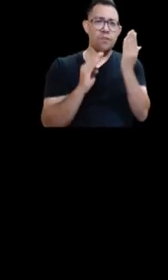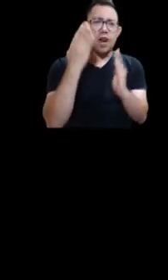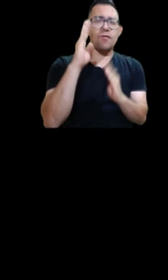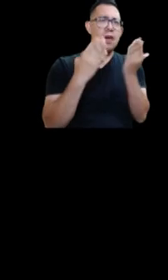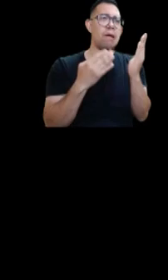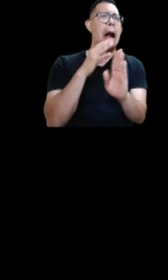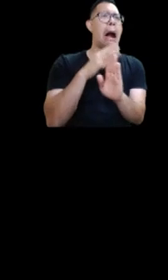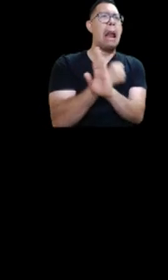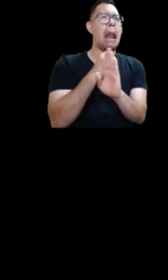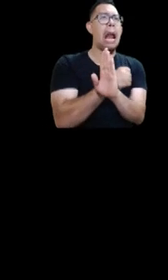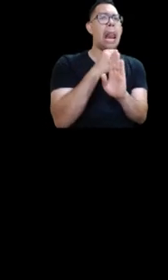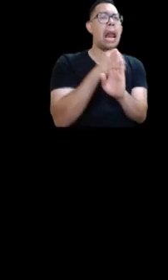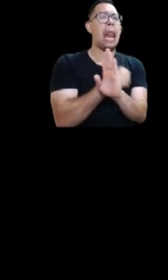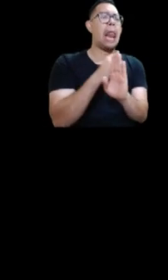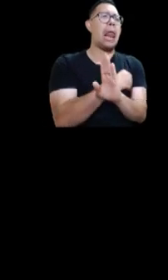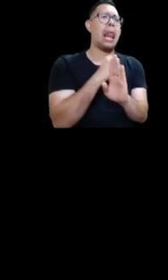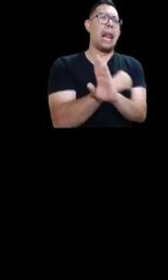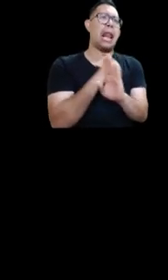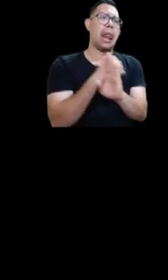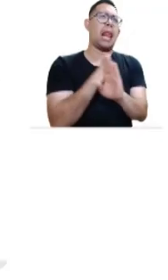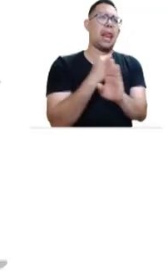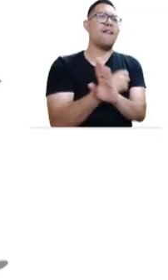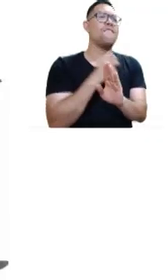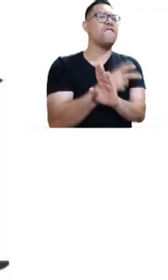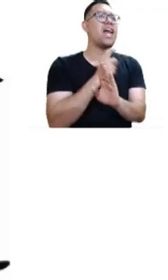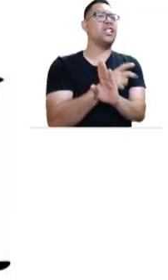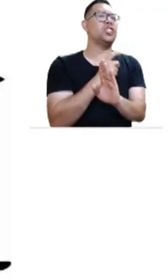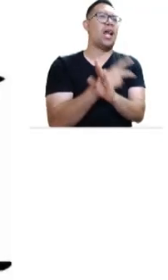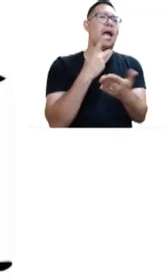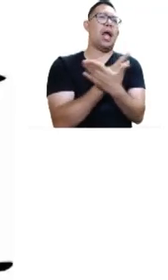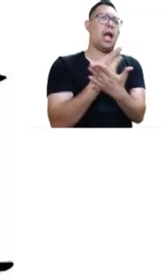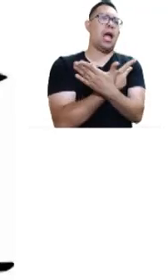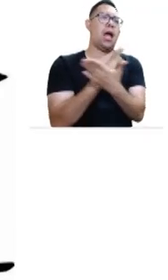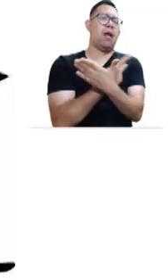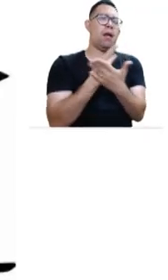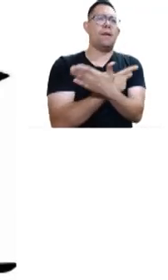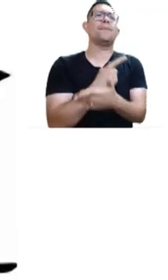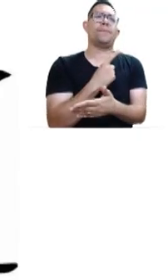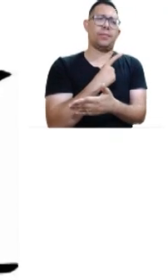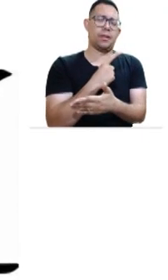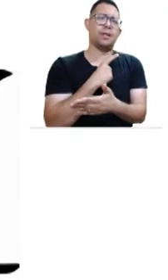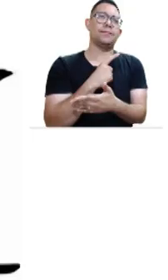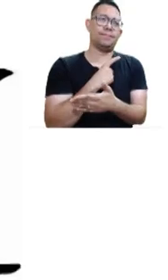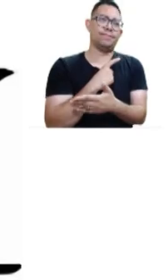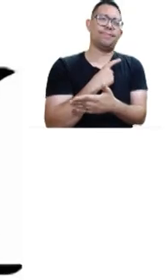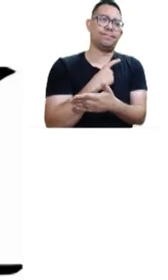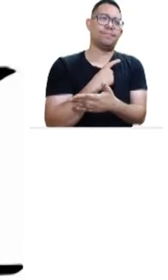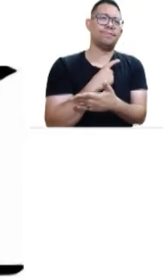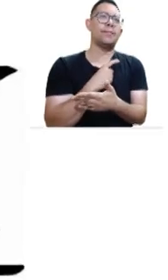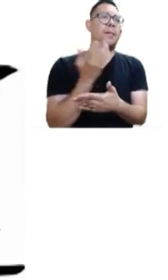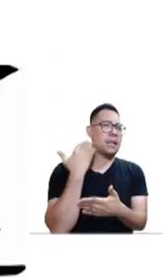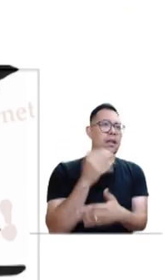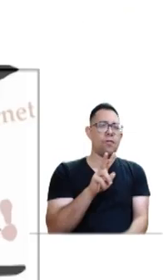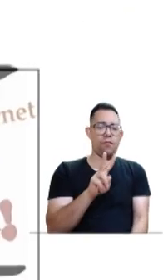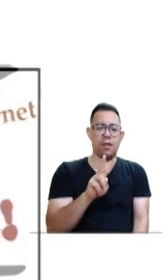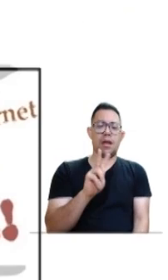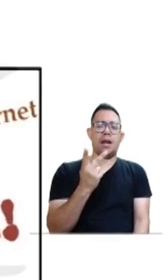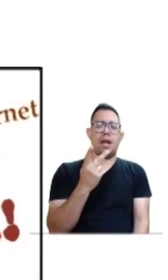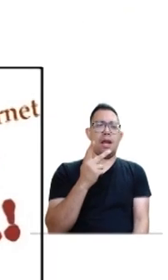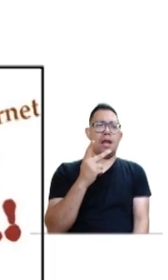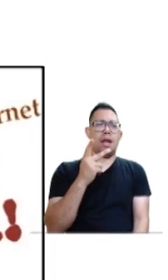seja, a realização de cópias não originais de filmes existia desde o VHS